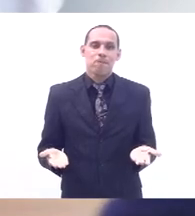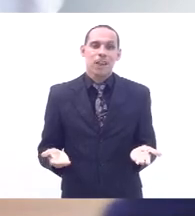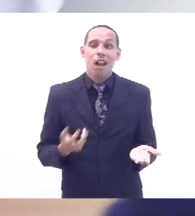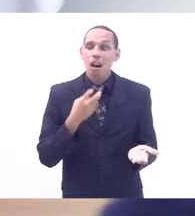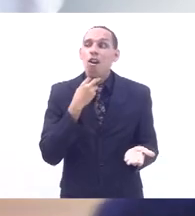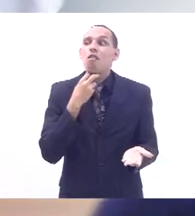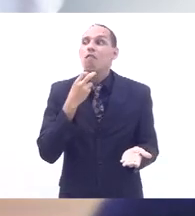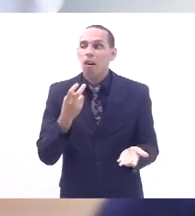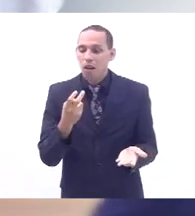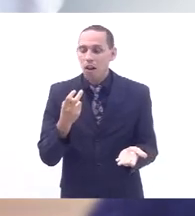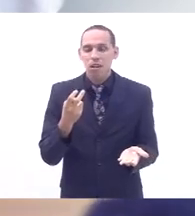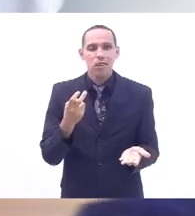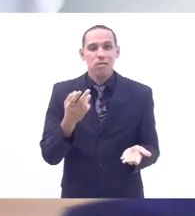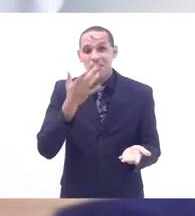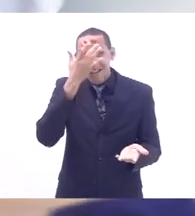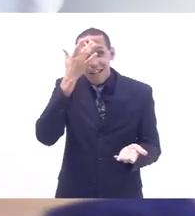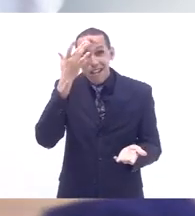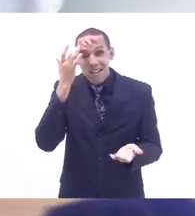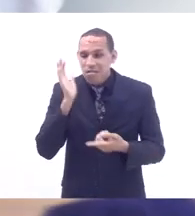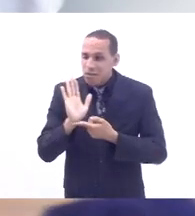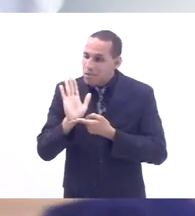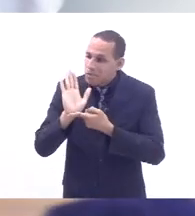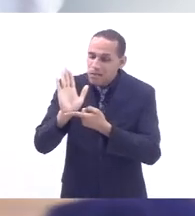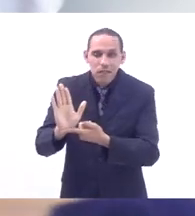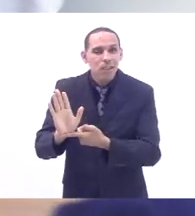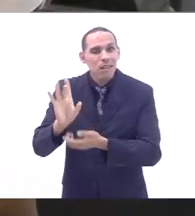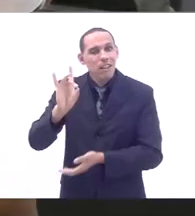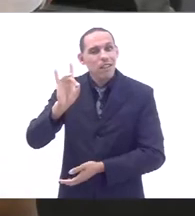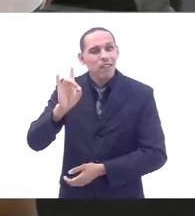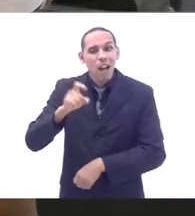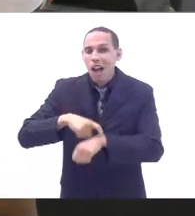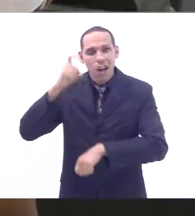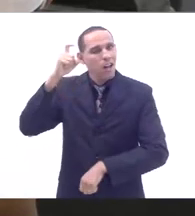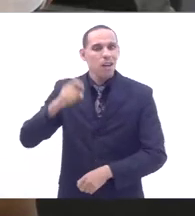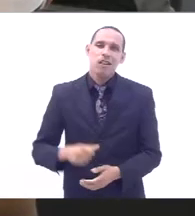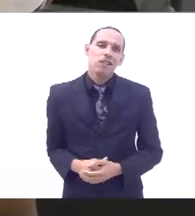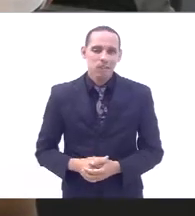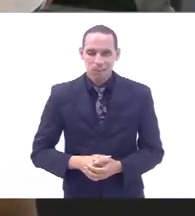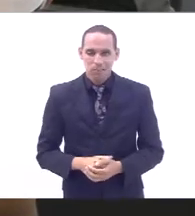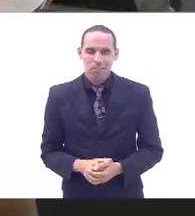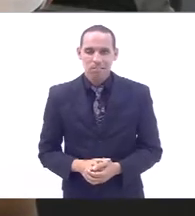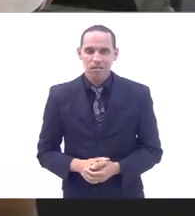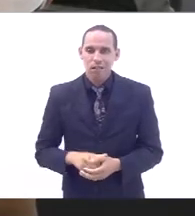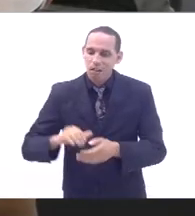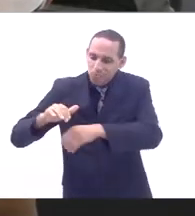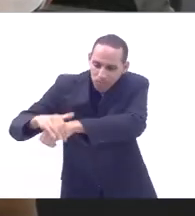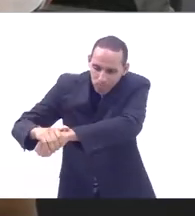voz que a ajude ali naquela hora, que vá ajudar,